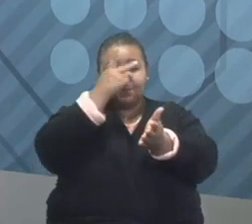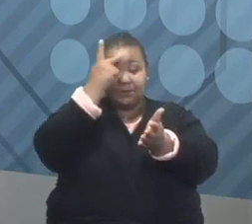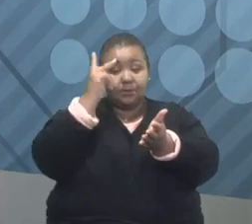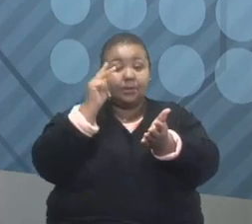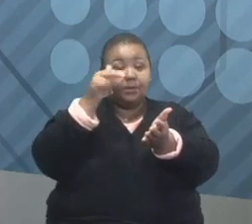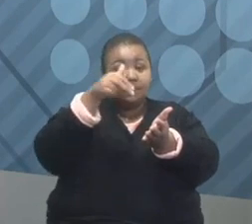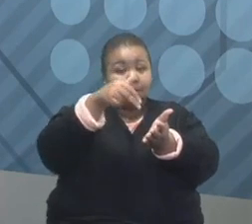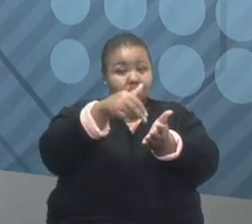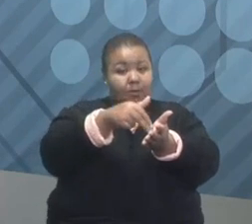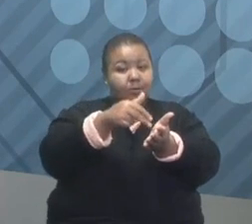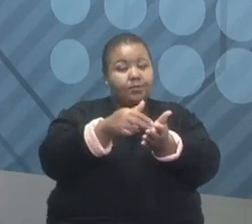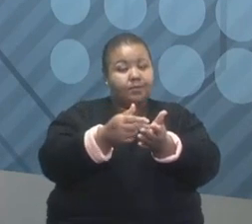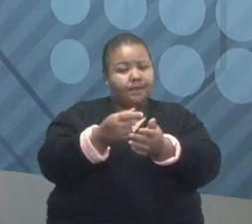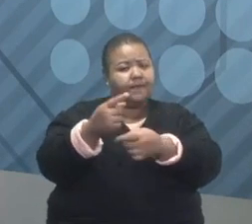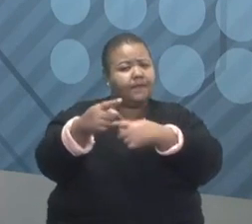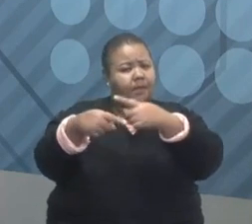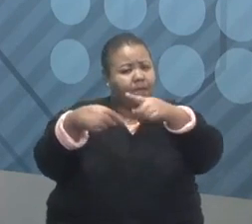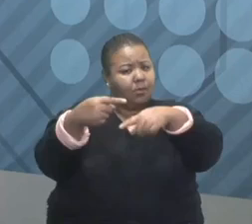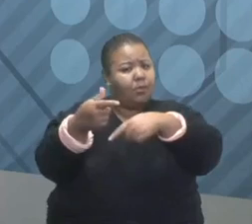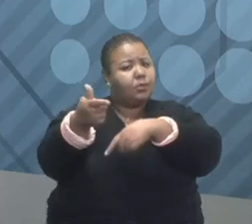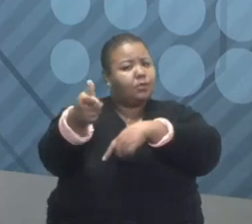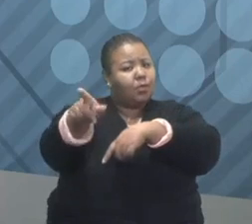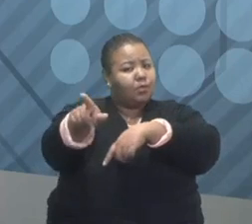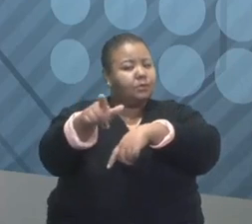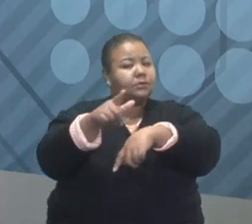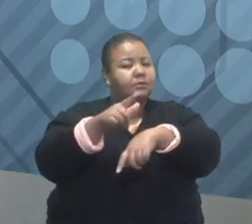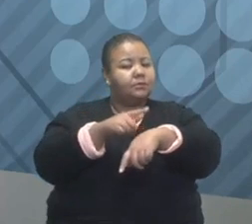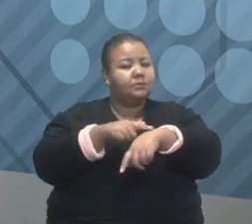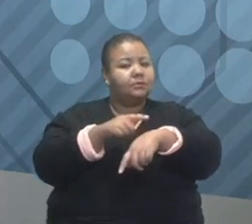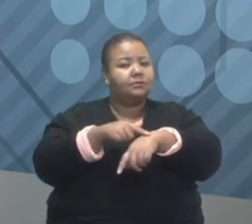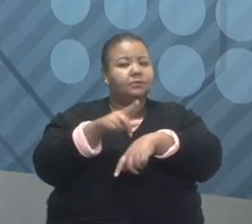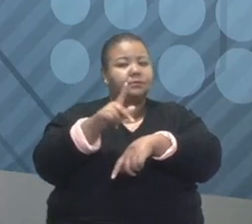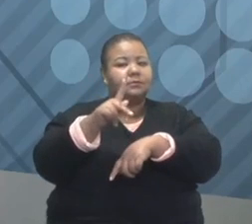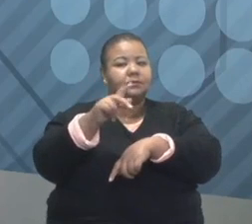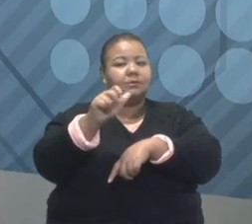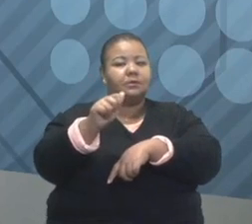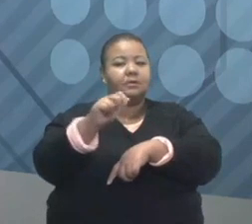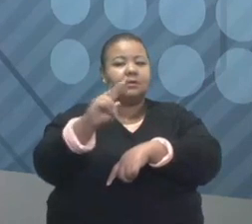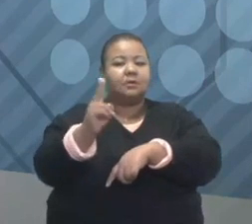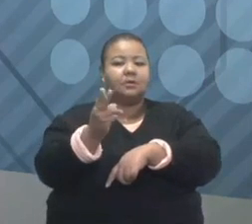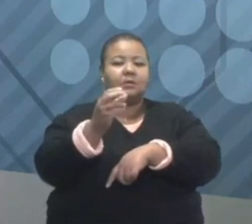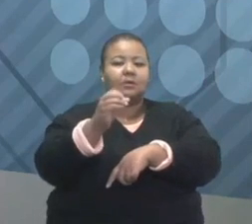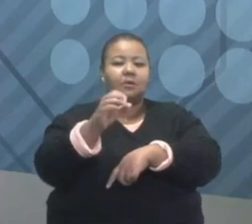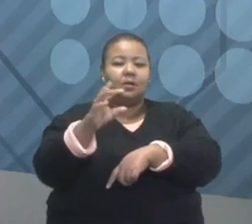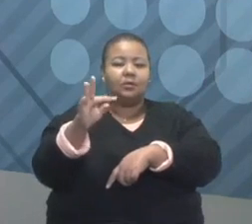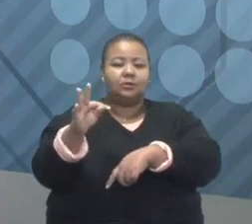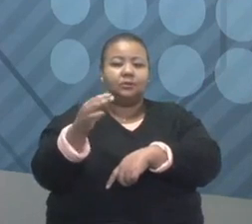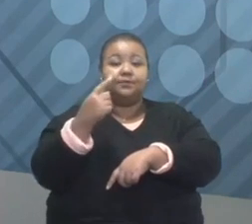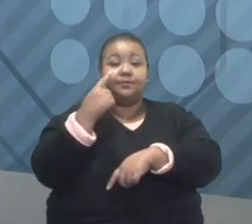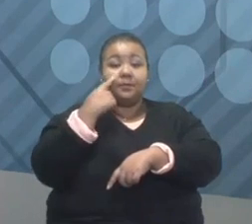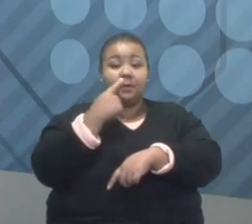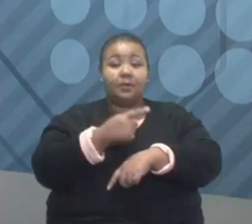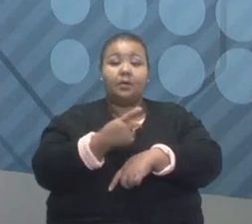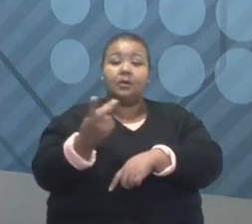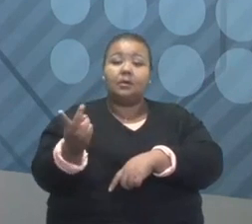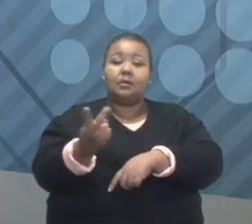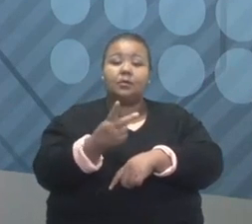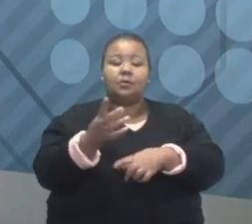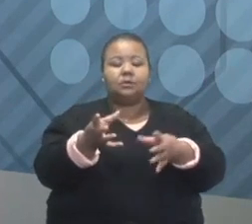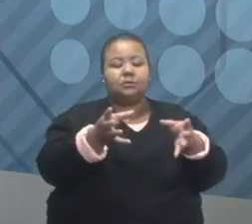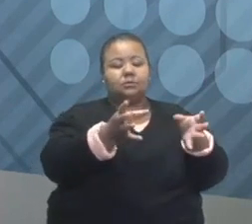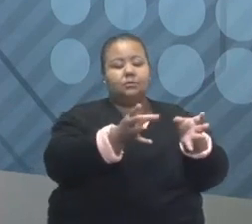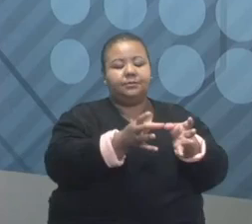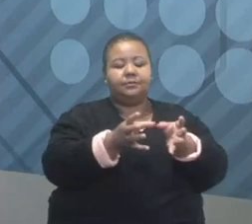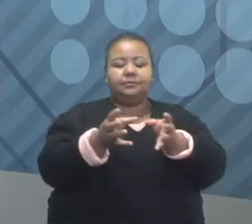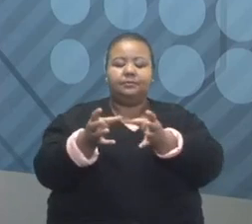Teremos outro momento para você participar novamente. Agora, nós veremos 2 conjuntos importantes no estudo